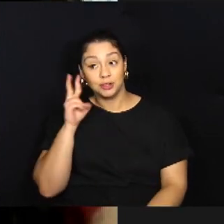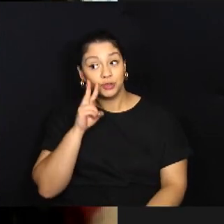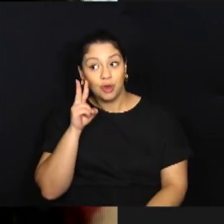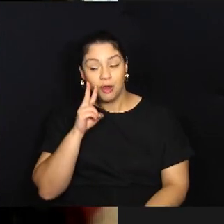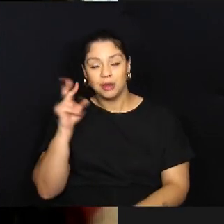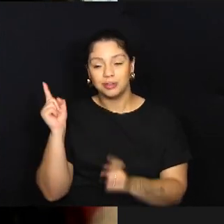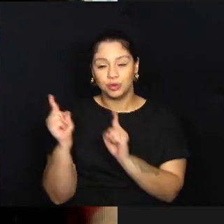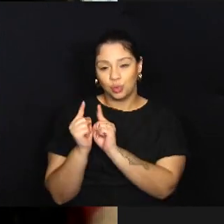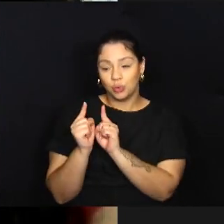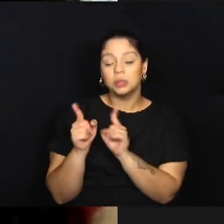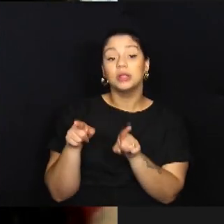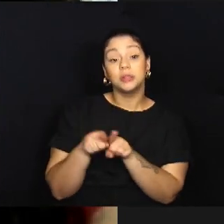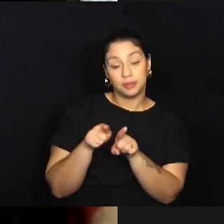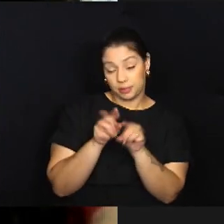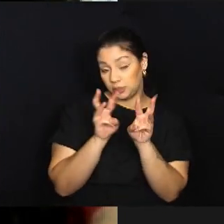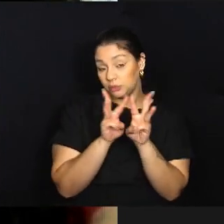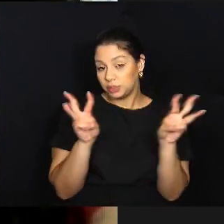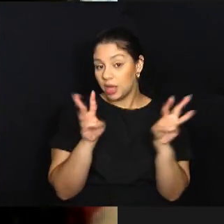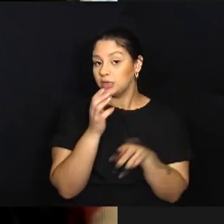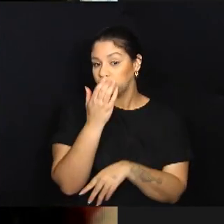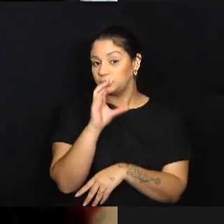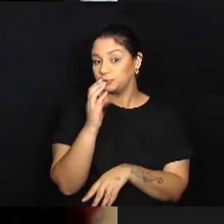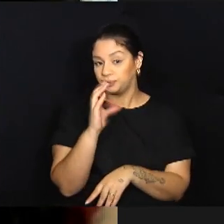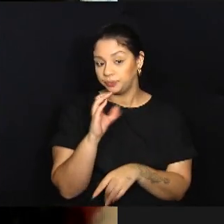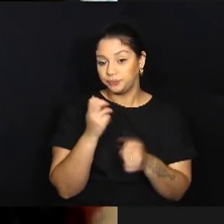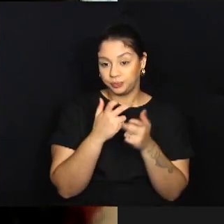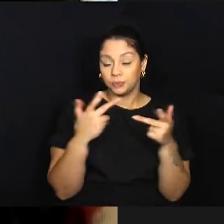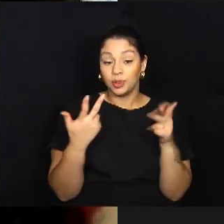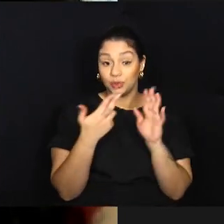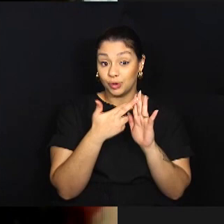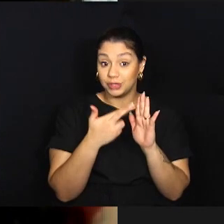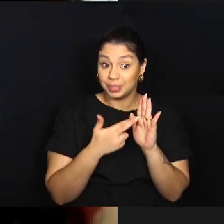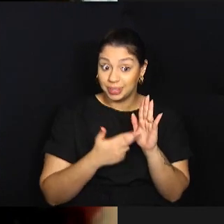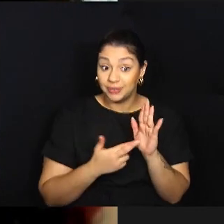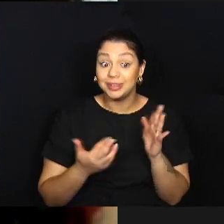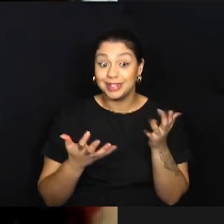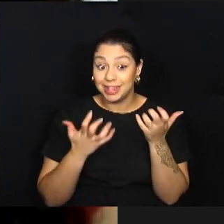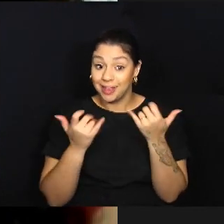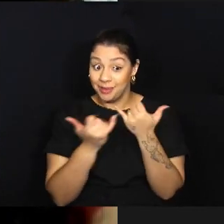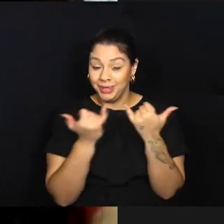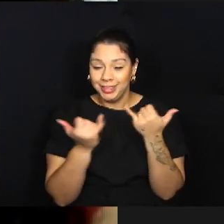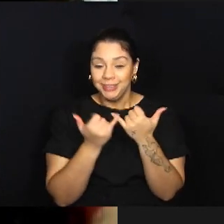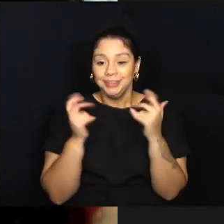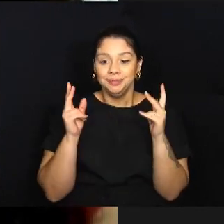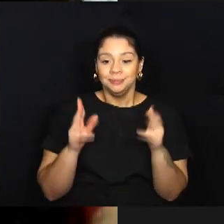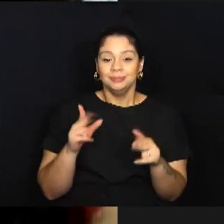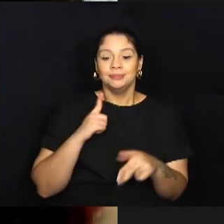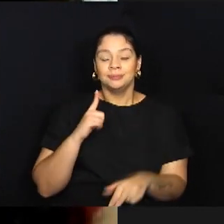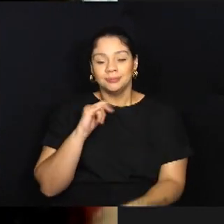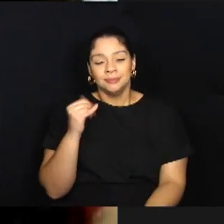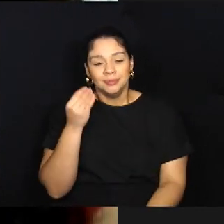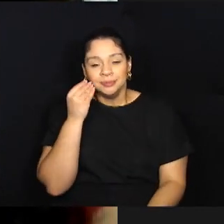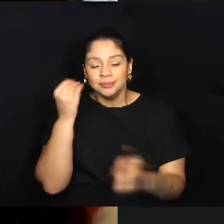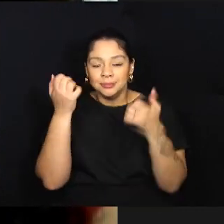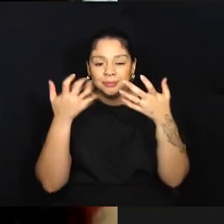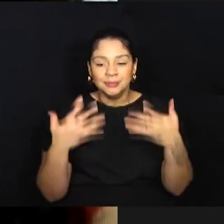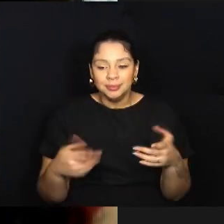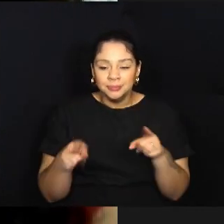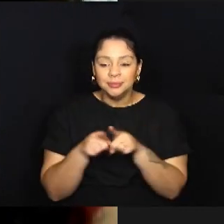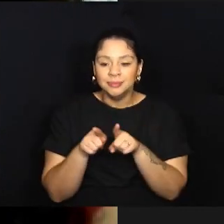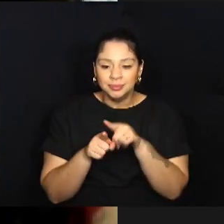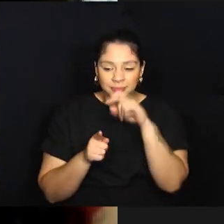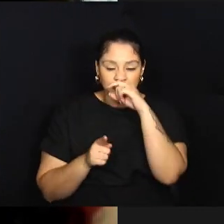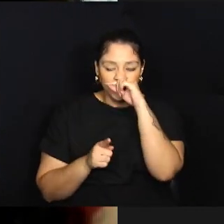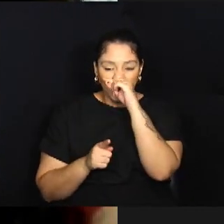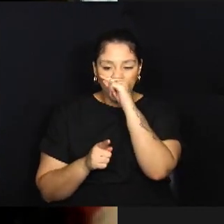publicar no site algumas histórias, os roteiros. Quem quiser fazer algo parecido também vai ter oportunidade de encontrar lá. Mas